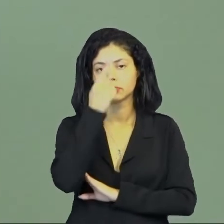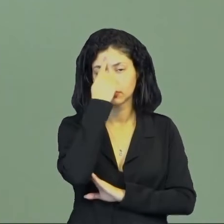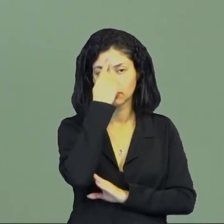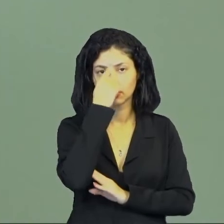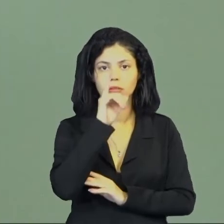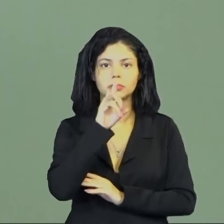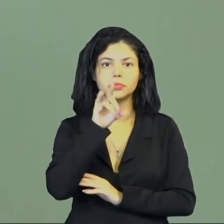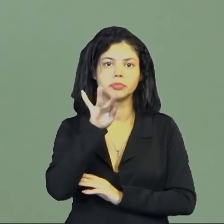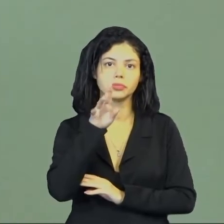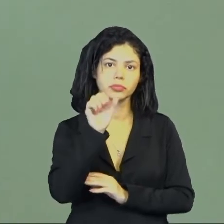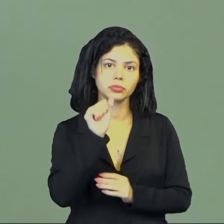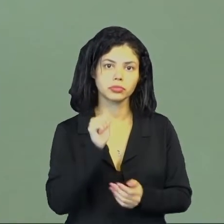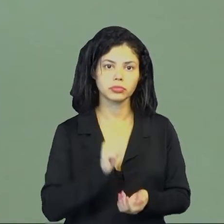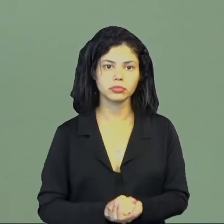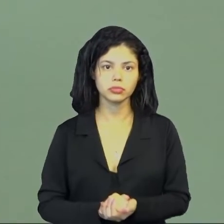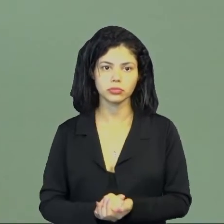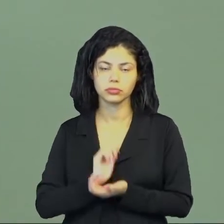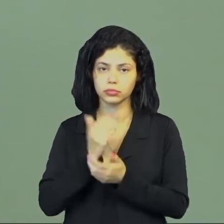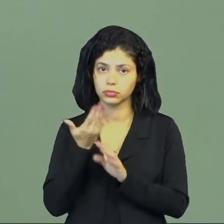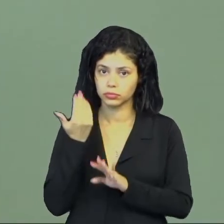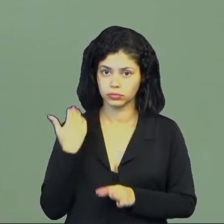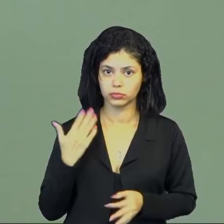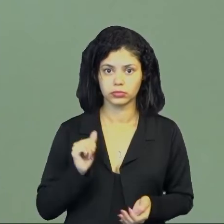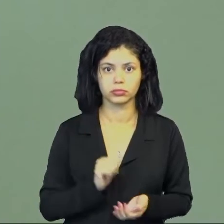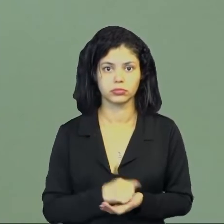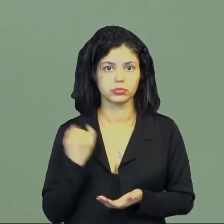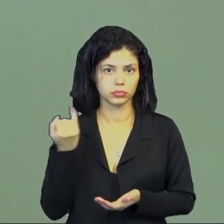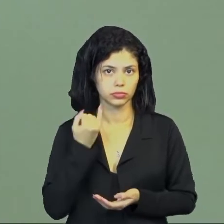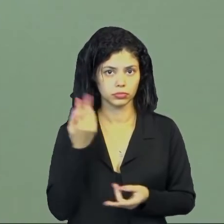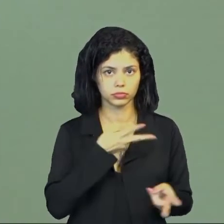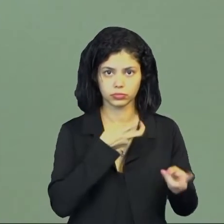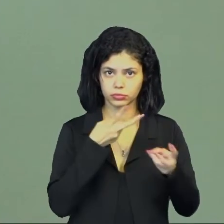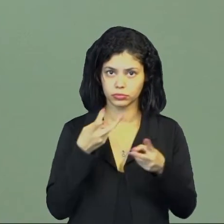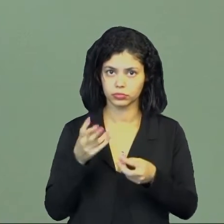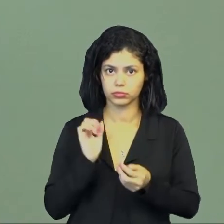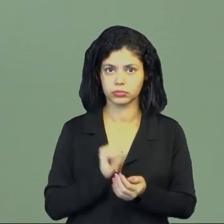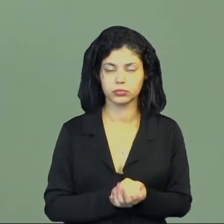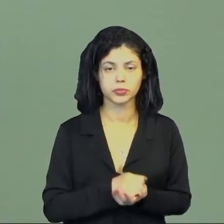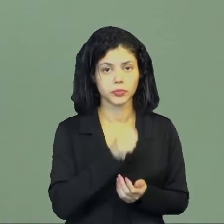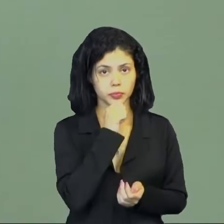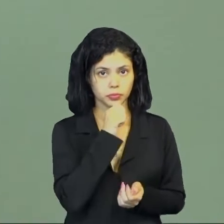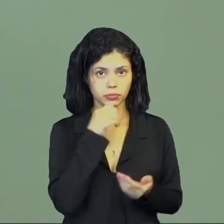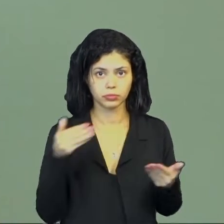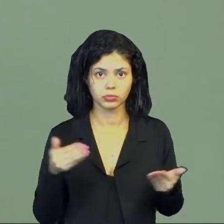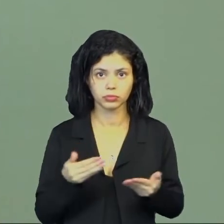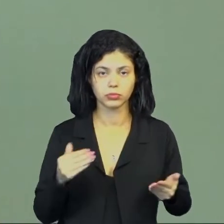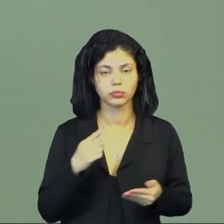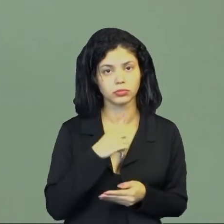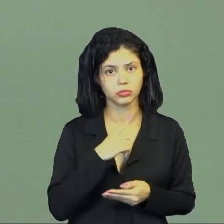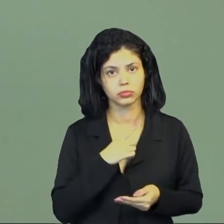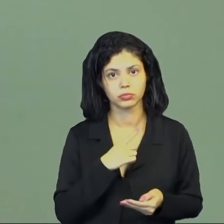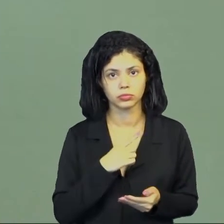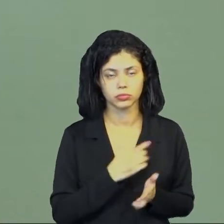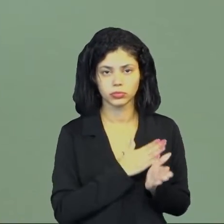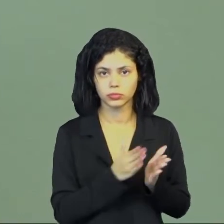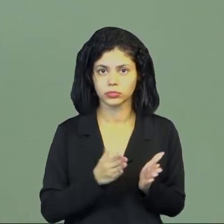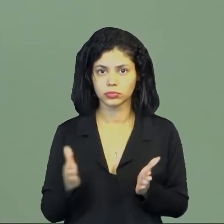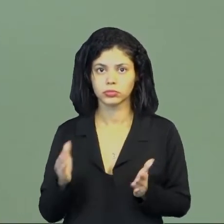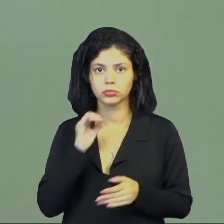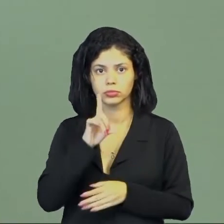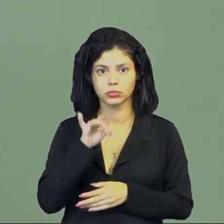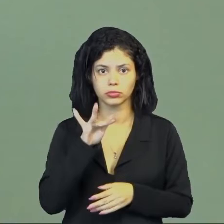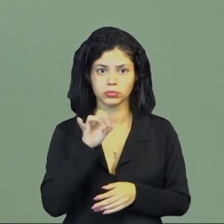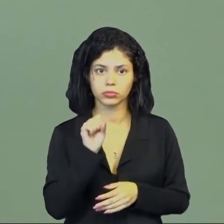pensamento iluminista, né, de vanguarda na época. É importante perceber que ainda hoje a gente carrega as heranças